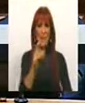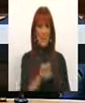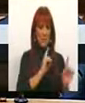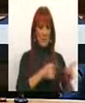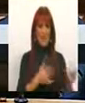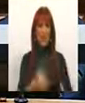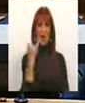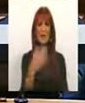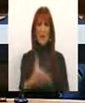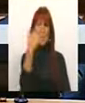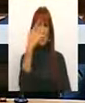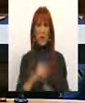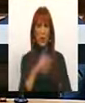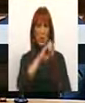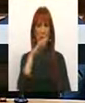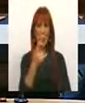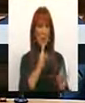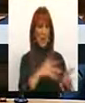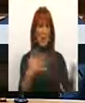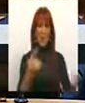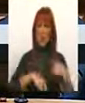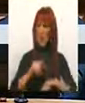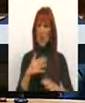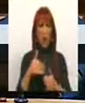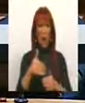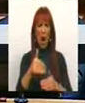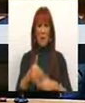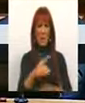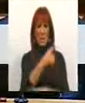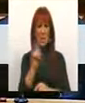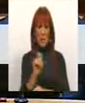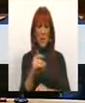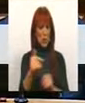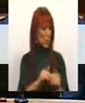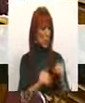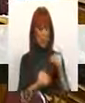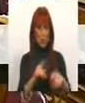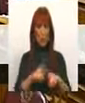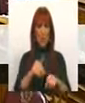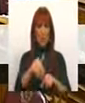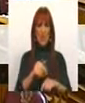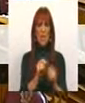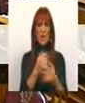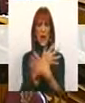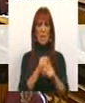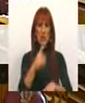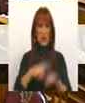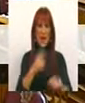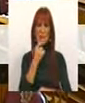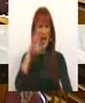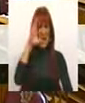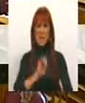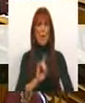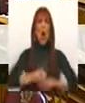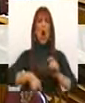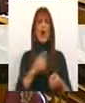março, 2017 31 de março. Nós estamos praticamente a um mês da época de incêndios, estamos a meio de abril e ninguém sabe quais